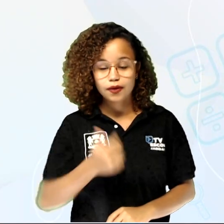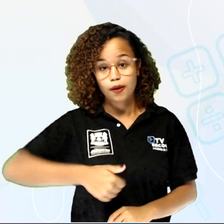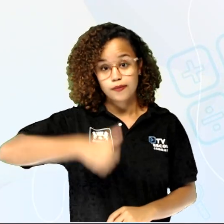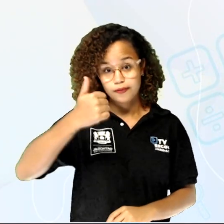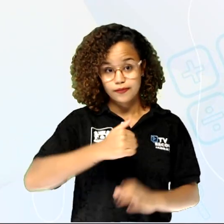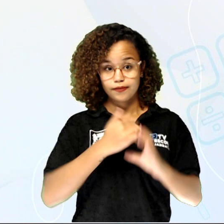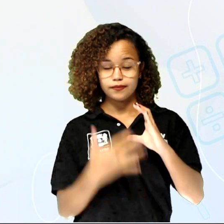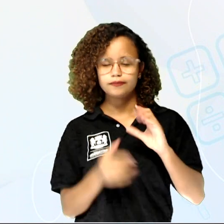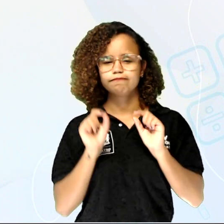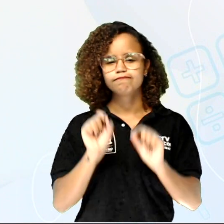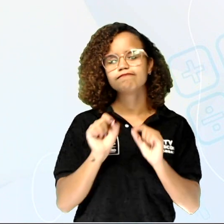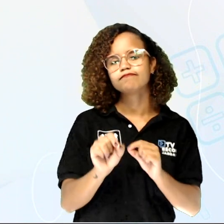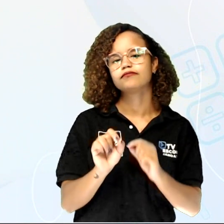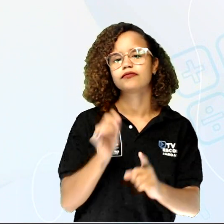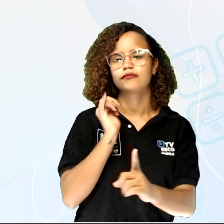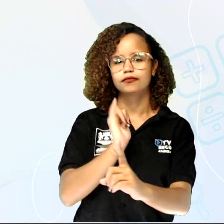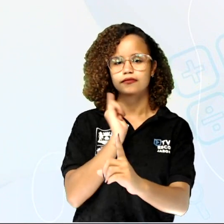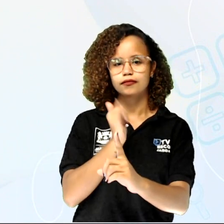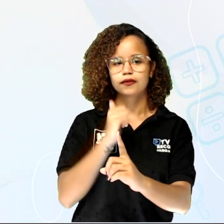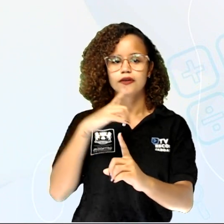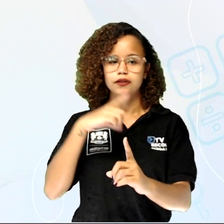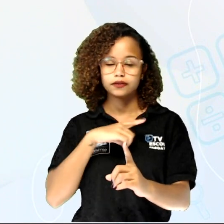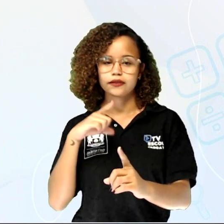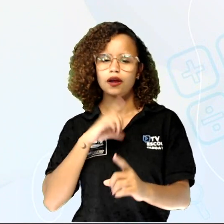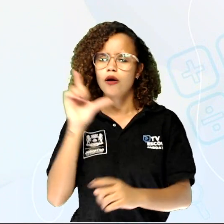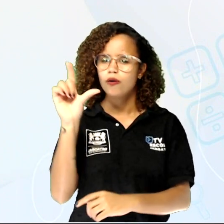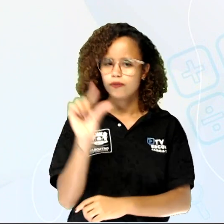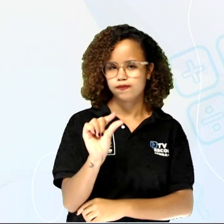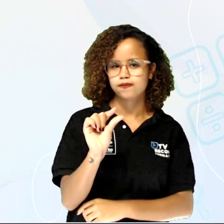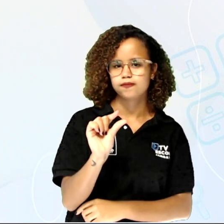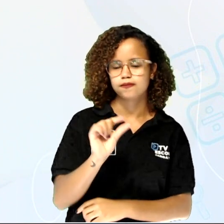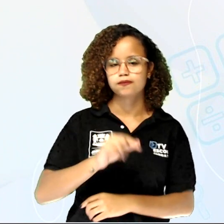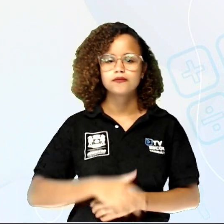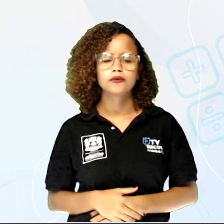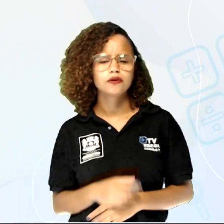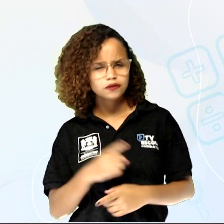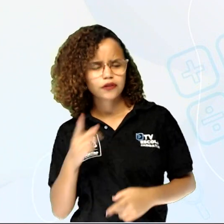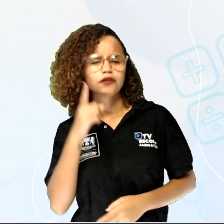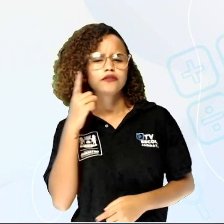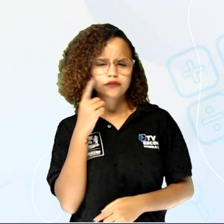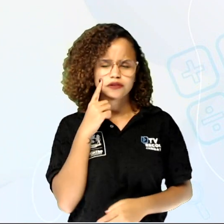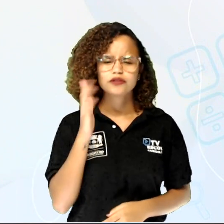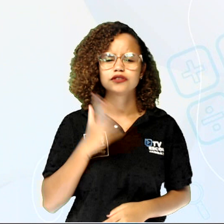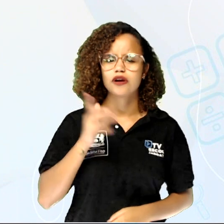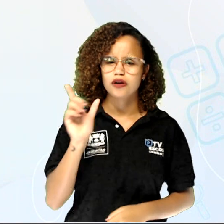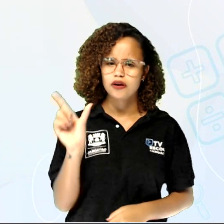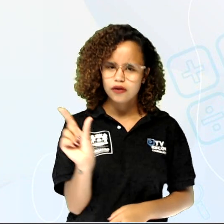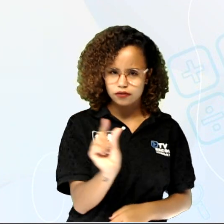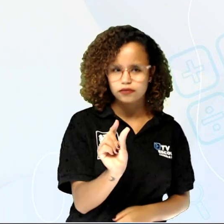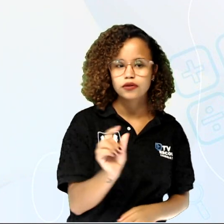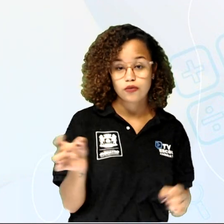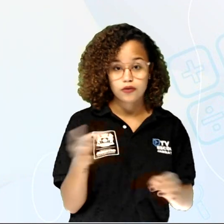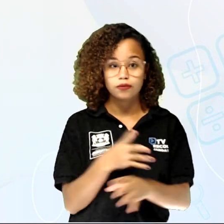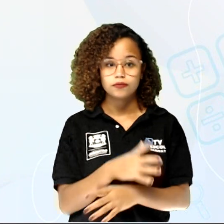é narração relativamente curta. Então, vocês viram que é bem curtinho, logo começa, logo acaba.